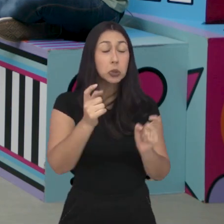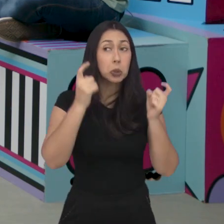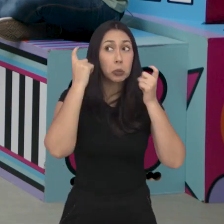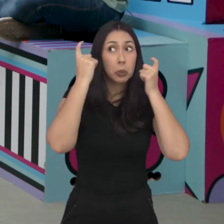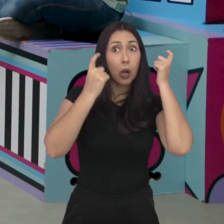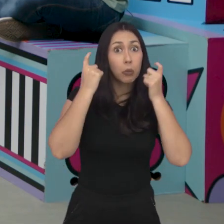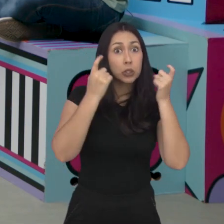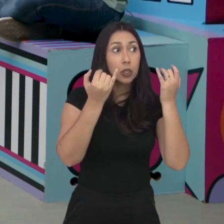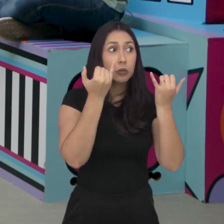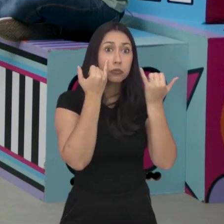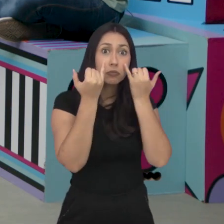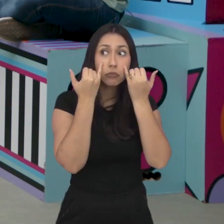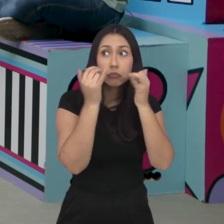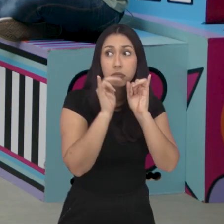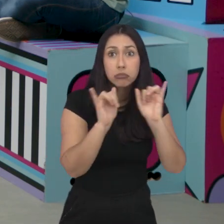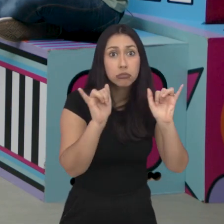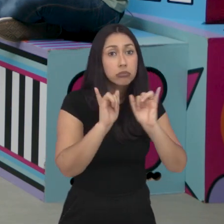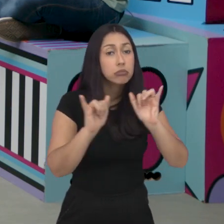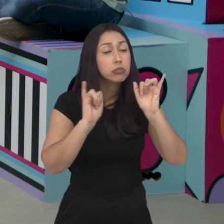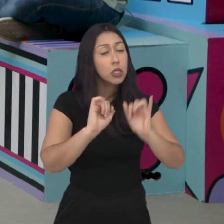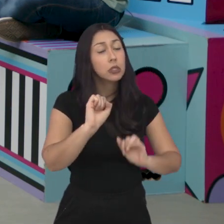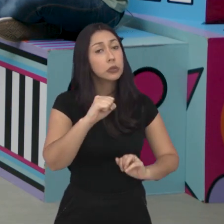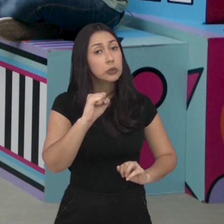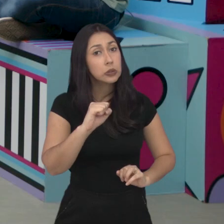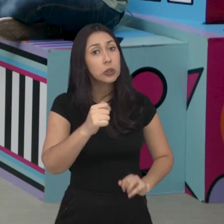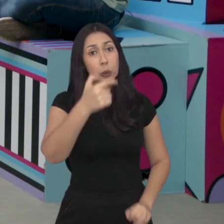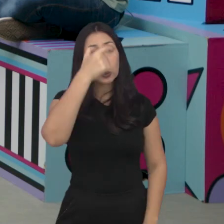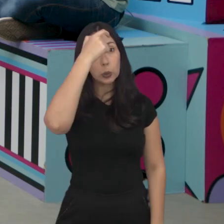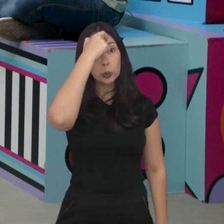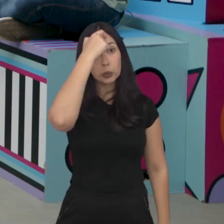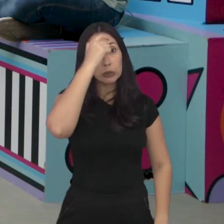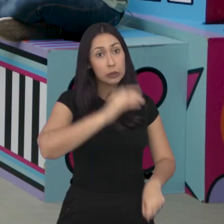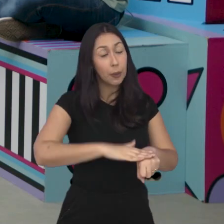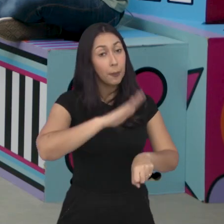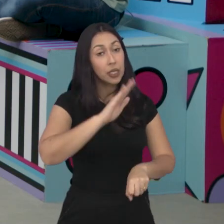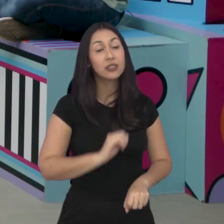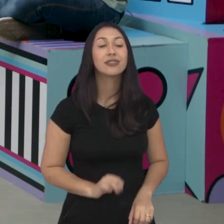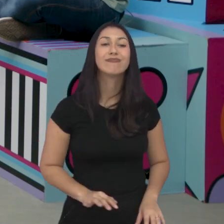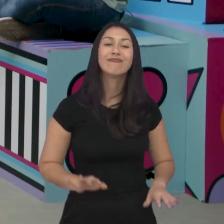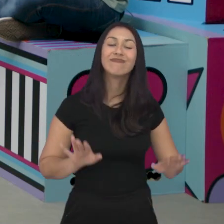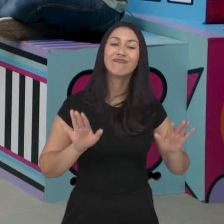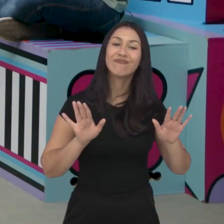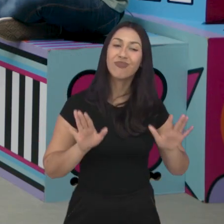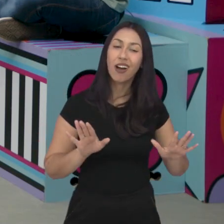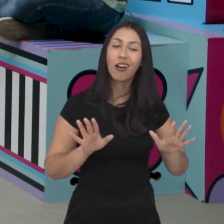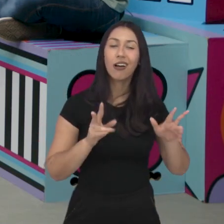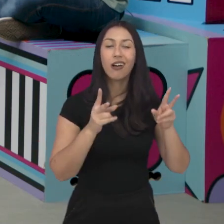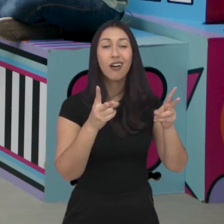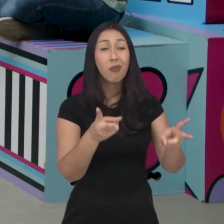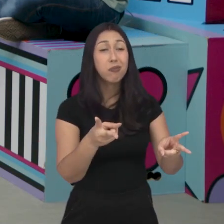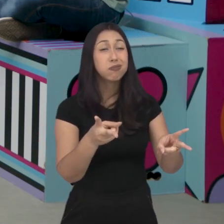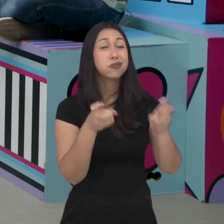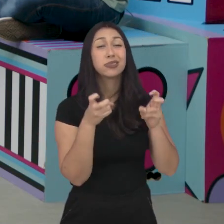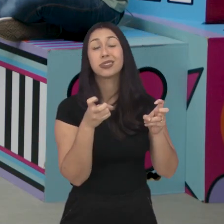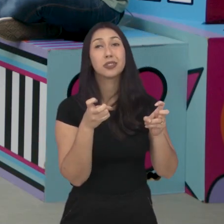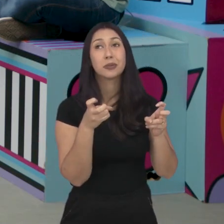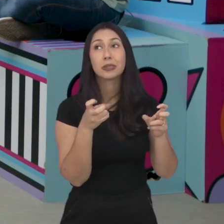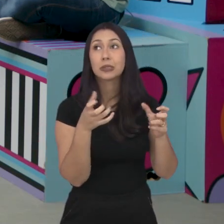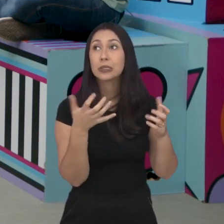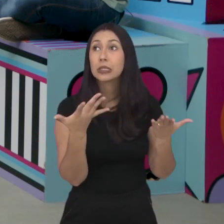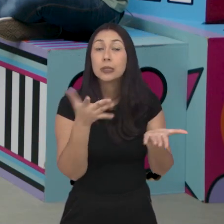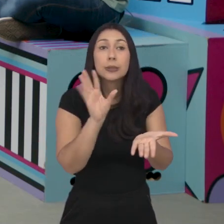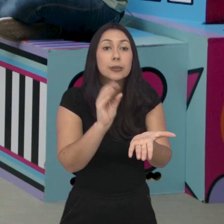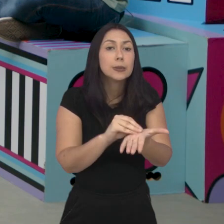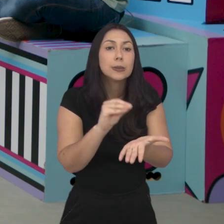preocupação e mais informação sobre a temática, as pessoas estão mais conscientes, mas também ainda vejo muita